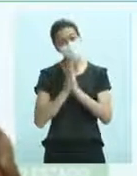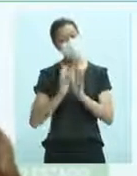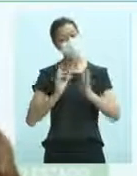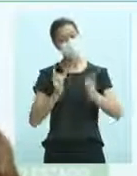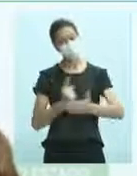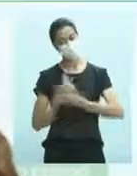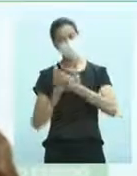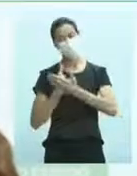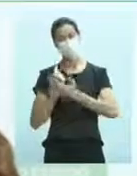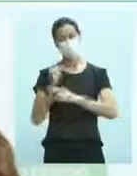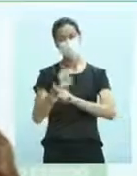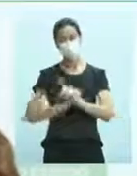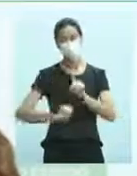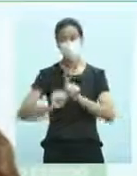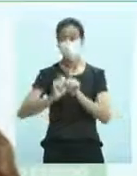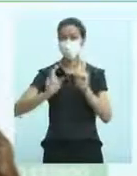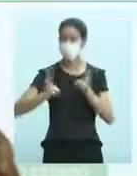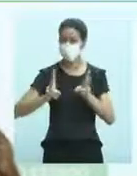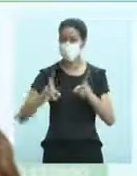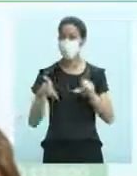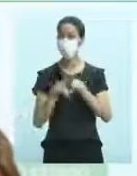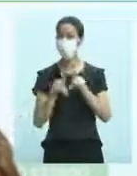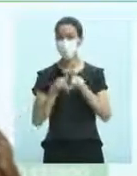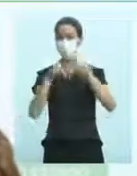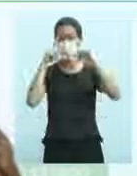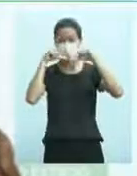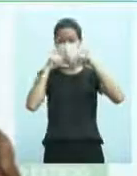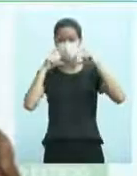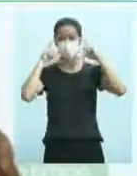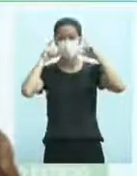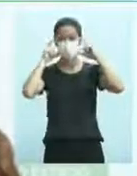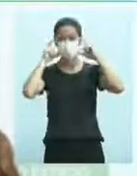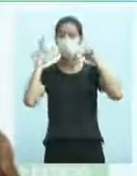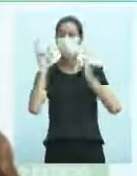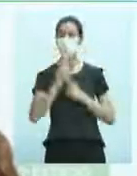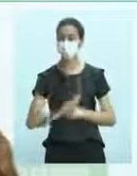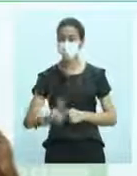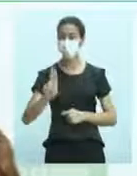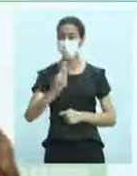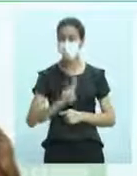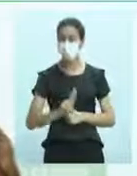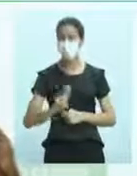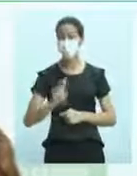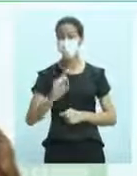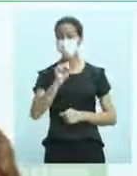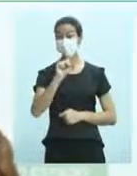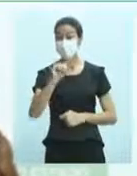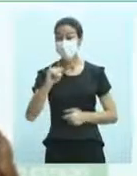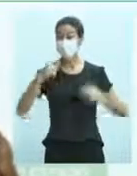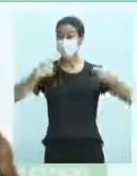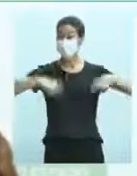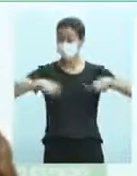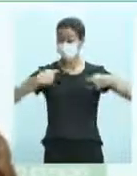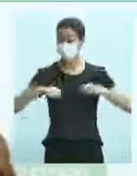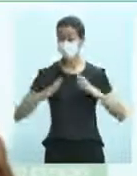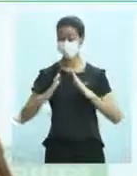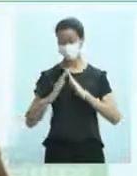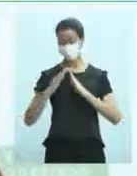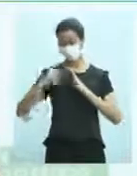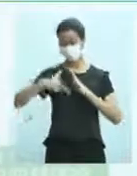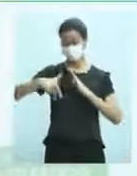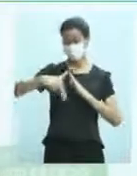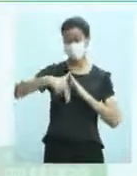com o nosso uso de máscaras na rua somente quando necessário a lavagem das